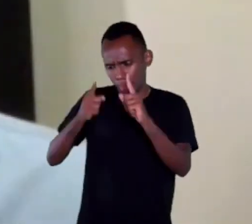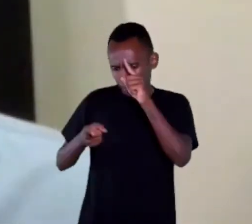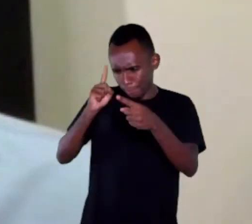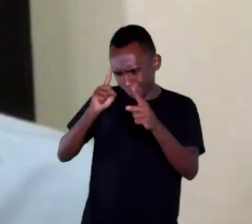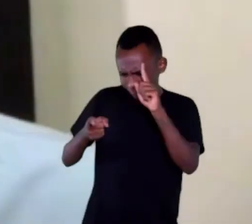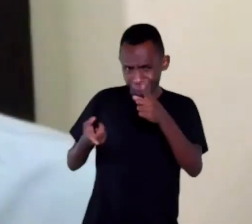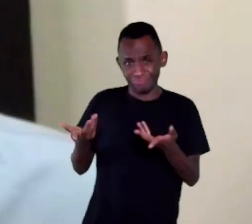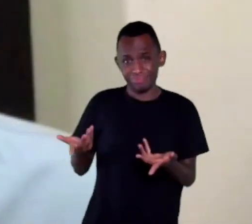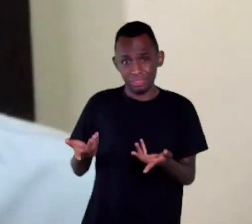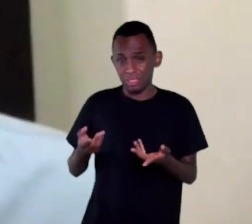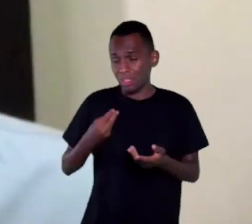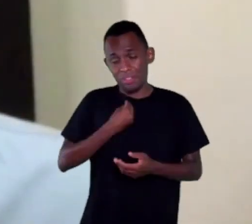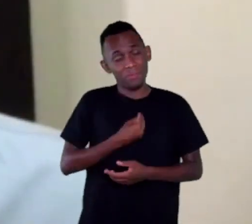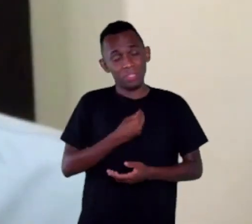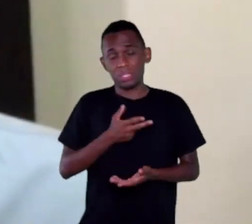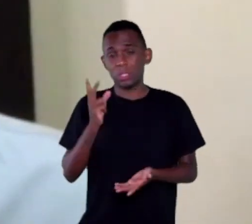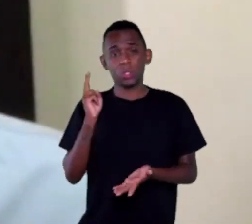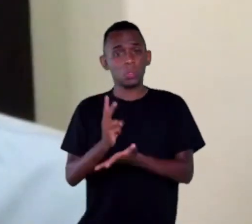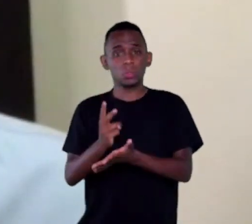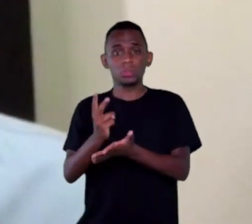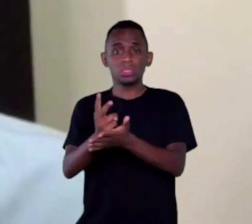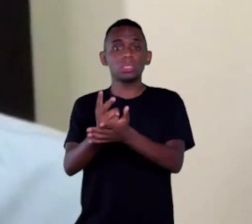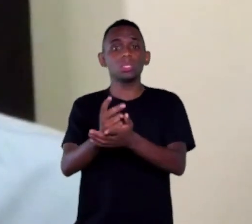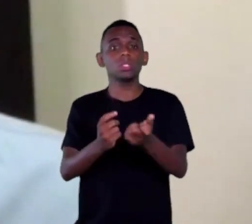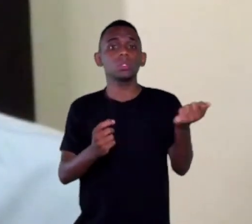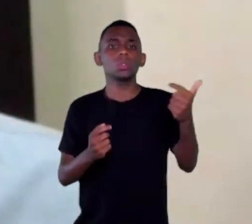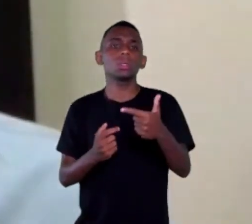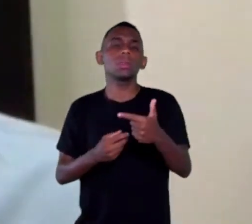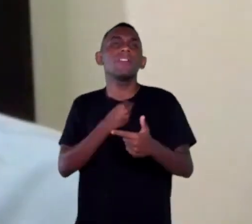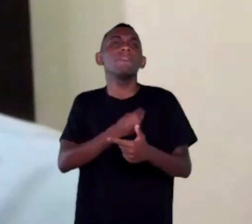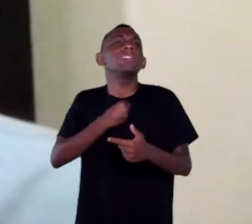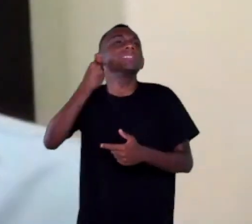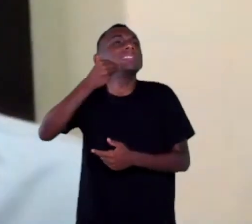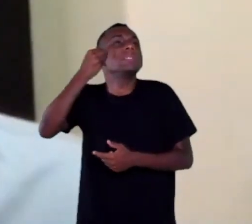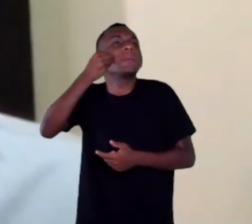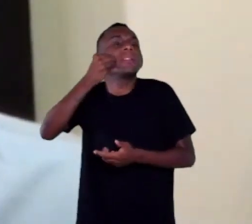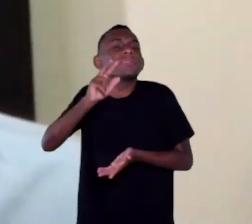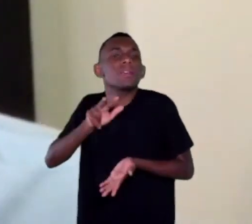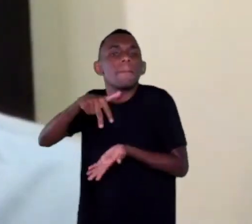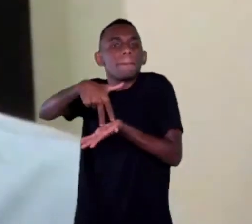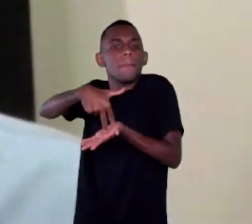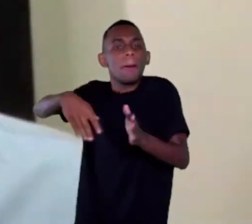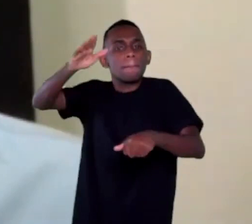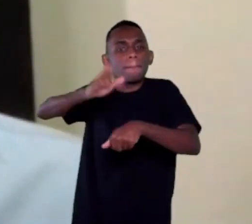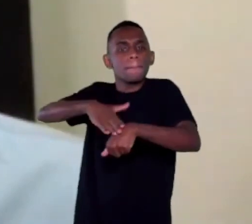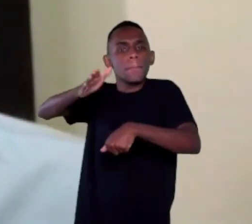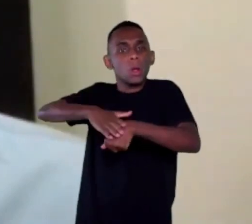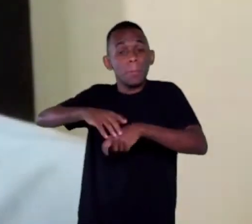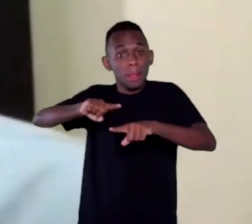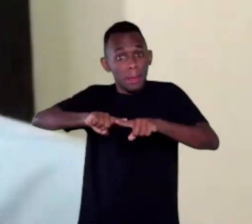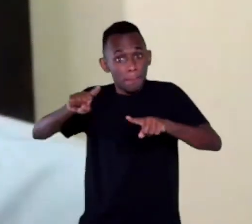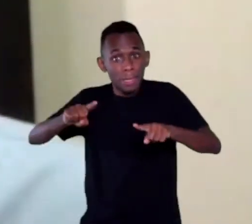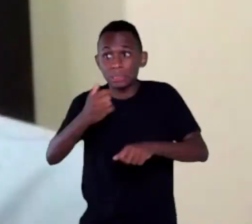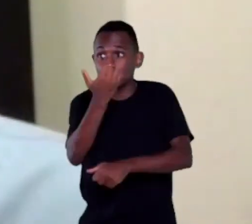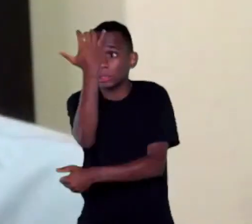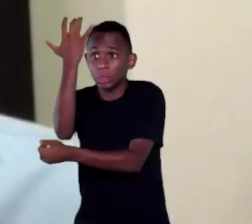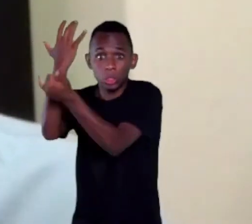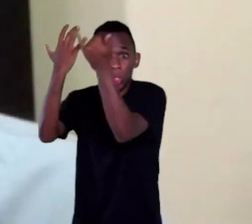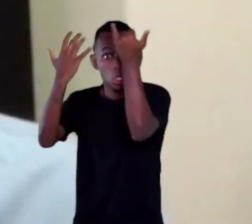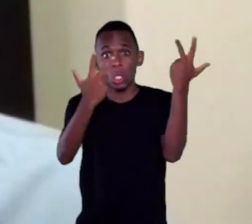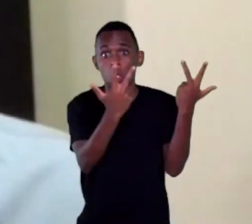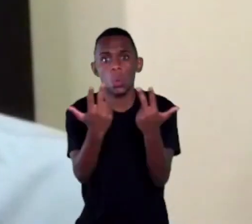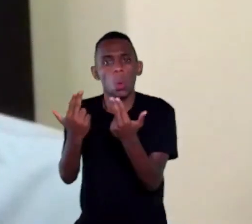apenas sobrevivem, ao invés de viverem a sua própria história de vida. Mas, assim como as árvores, são as